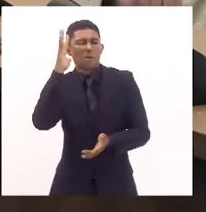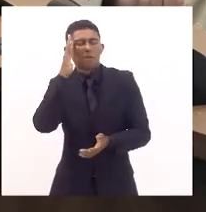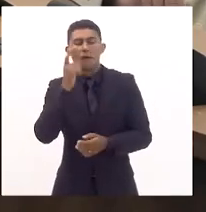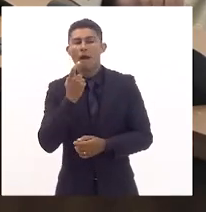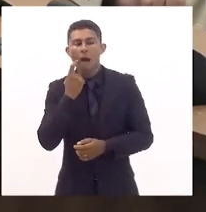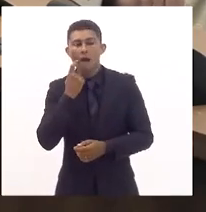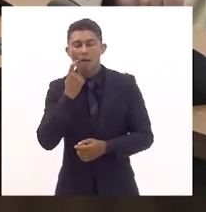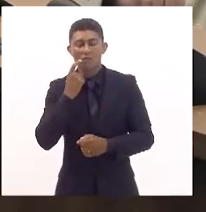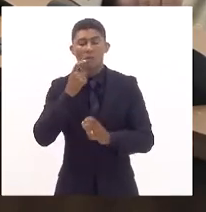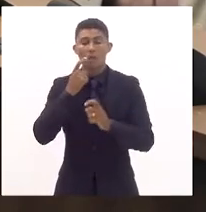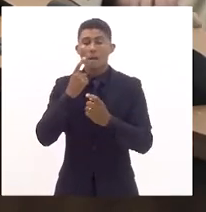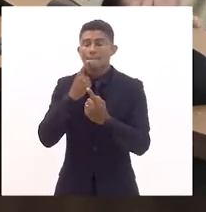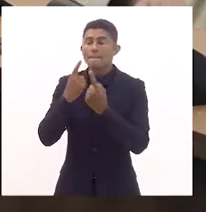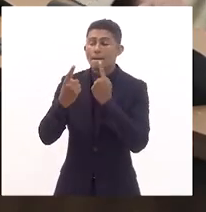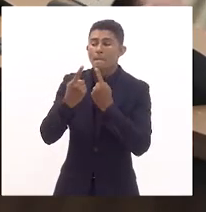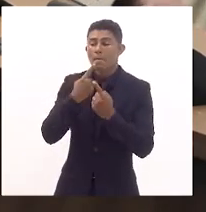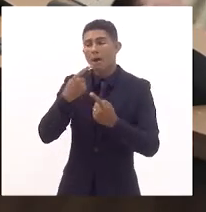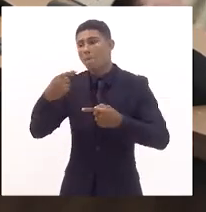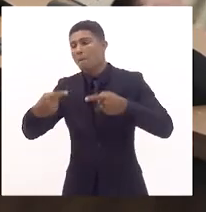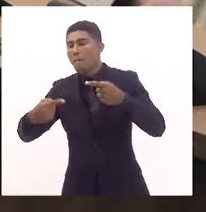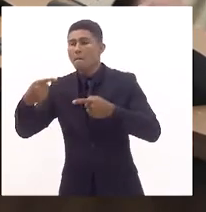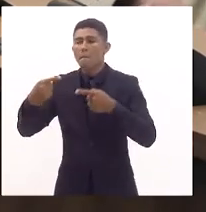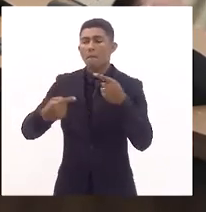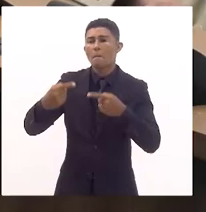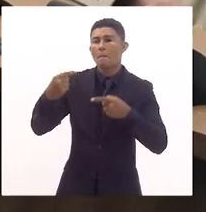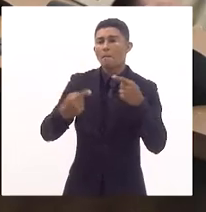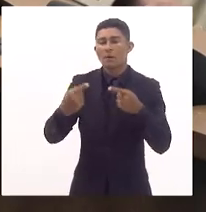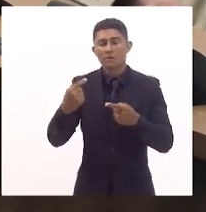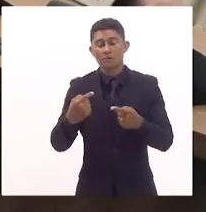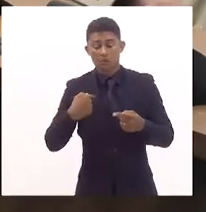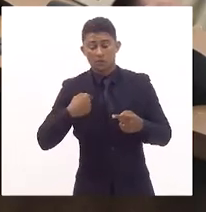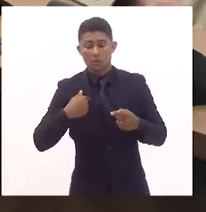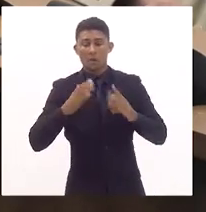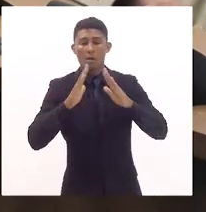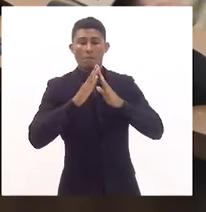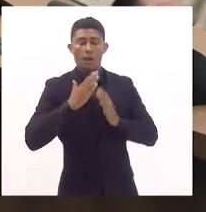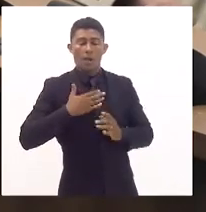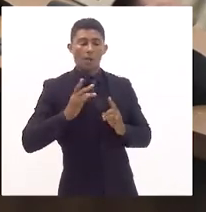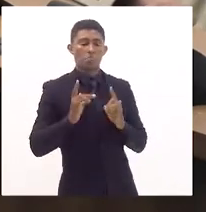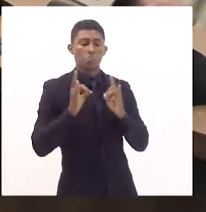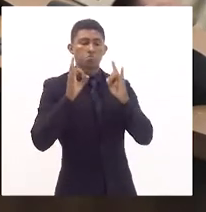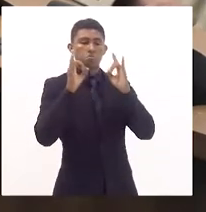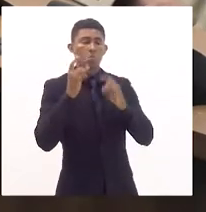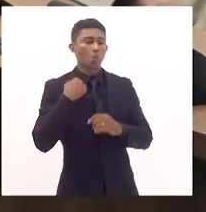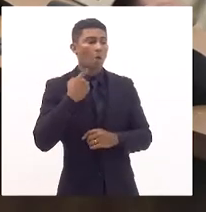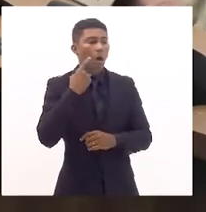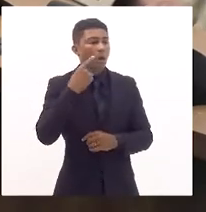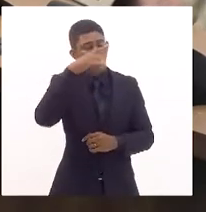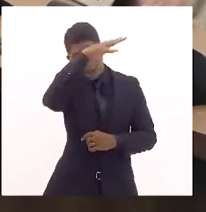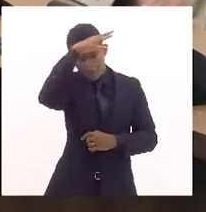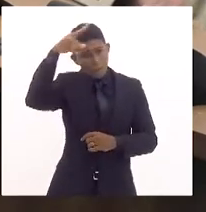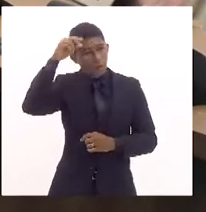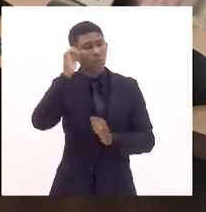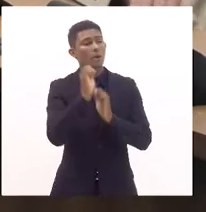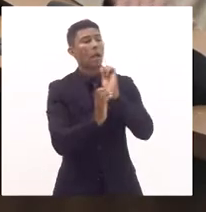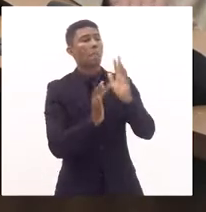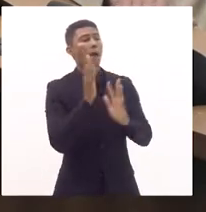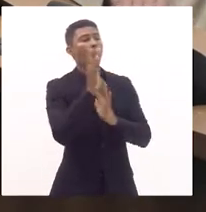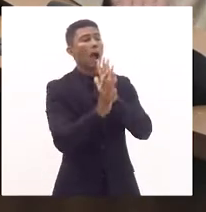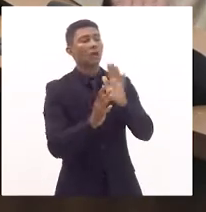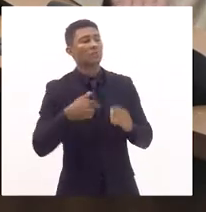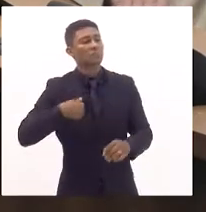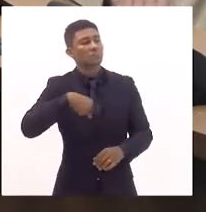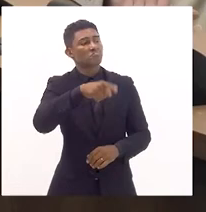ficar discutindo dentro de um apartamento a queimada da Amazônia sem nunca pisar